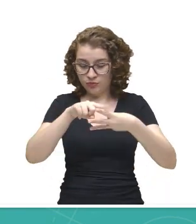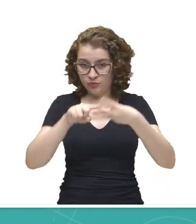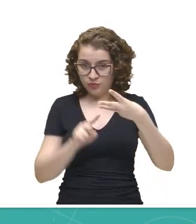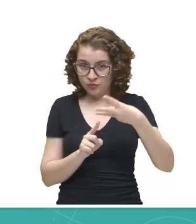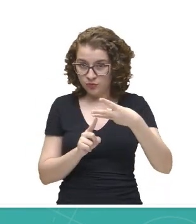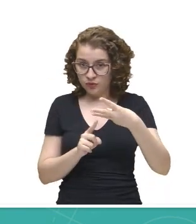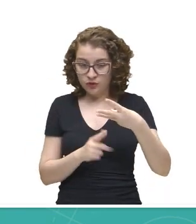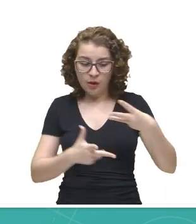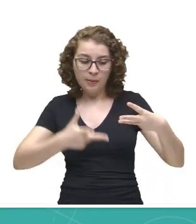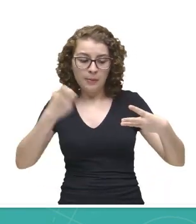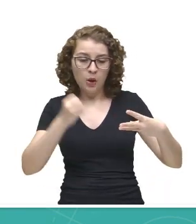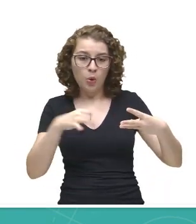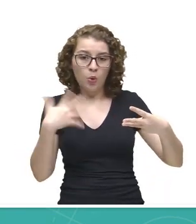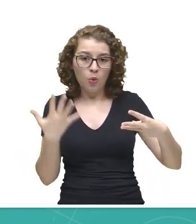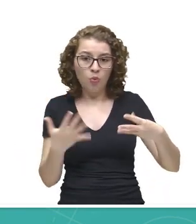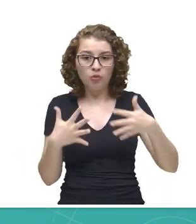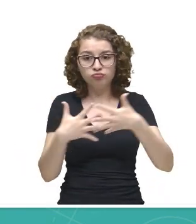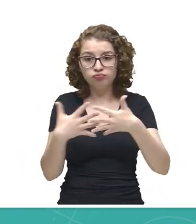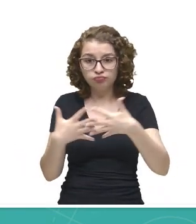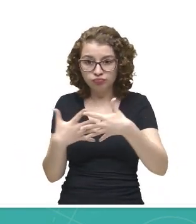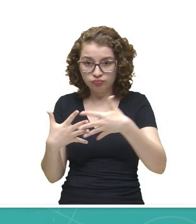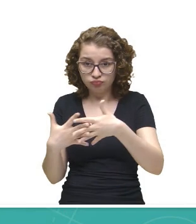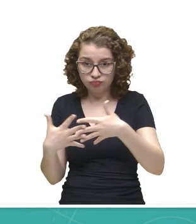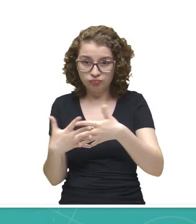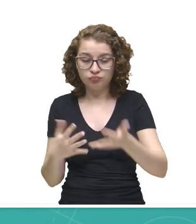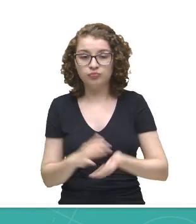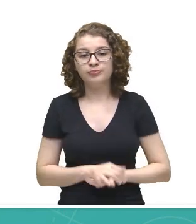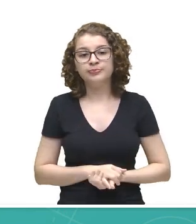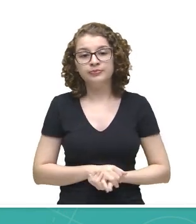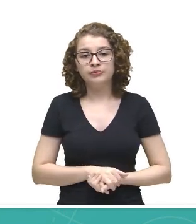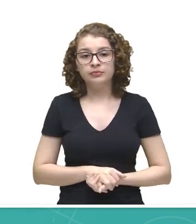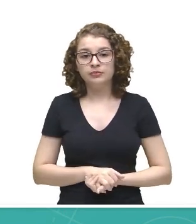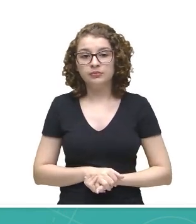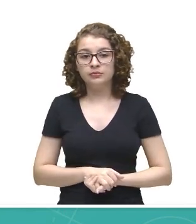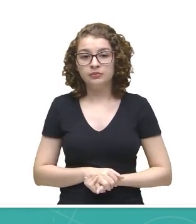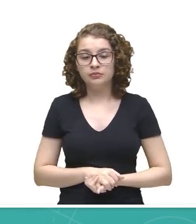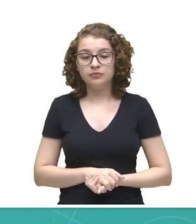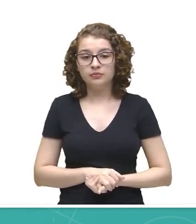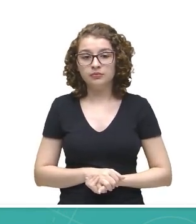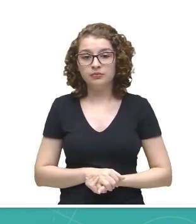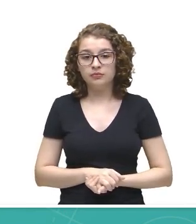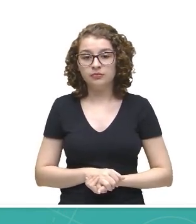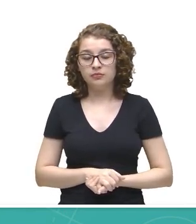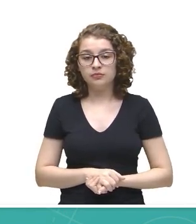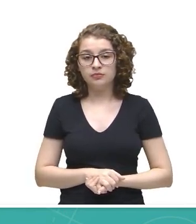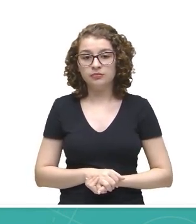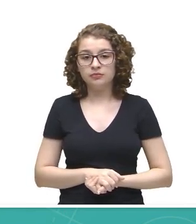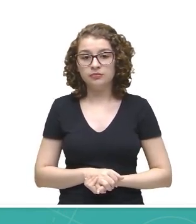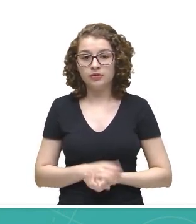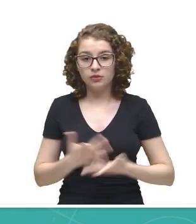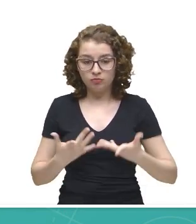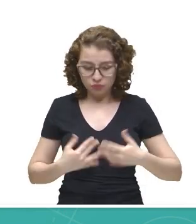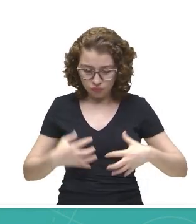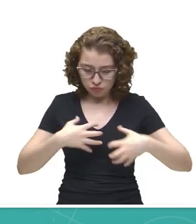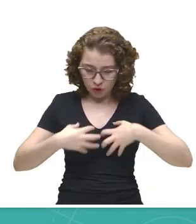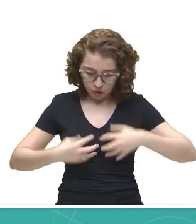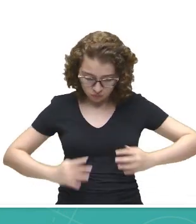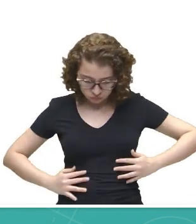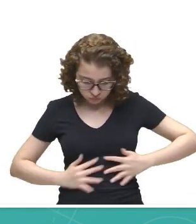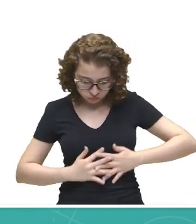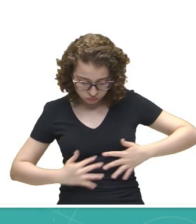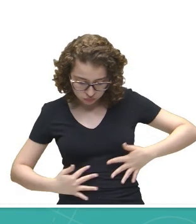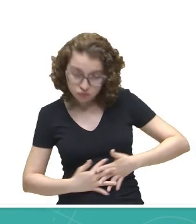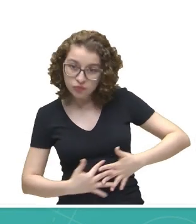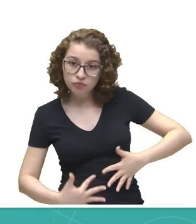tipo de tecido. Né? Aquele que vai ser encontrado unido os órgãos. Ele é representado aqui, ó, pelo